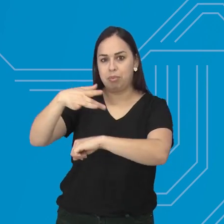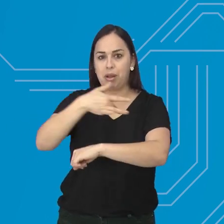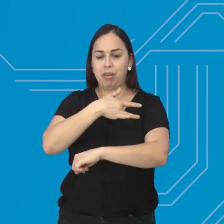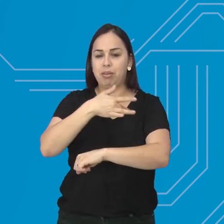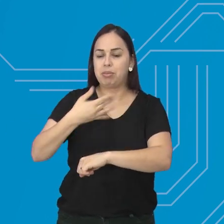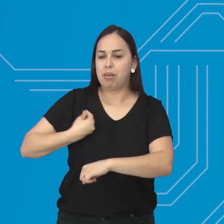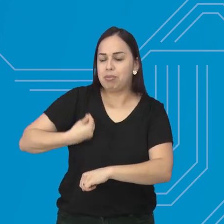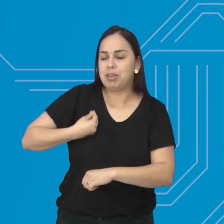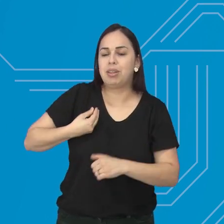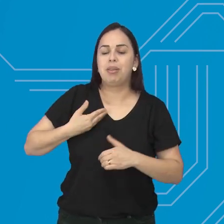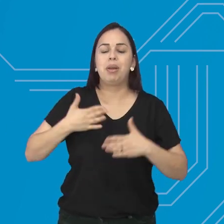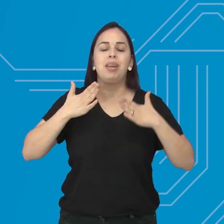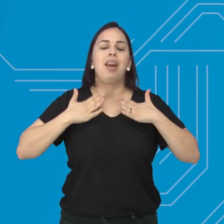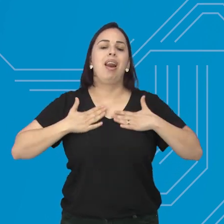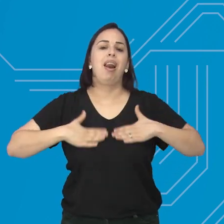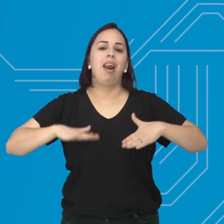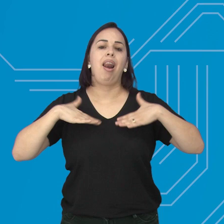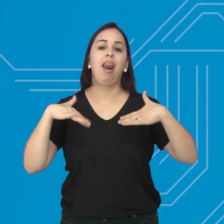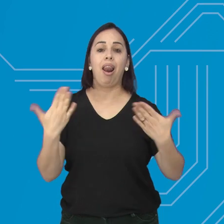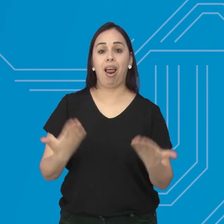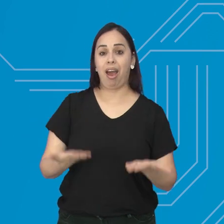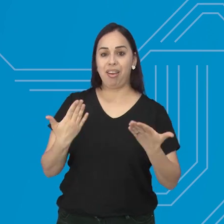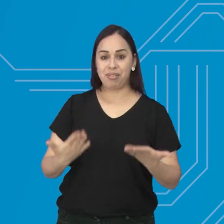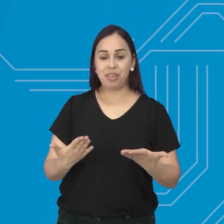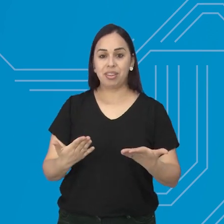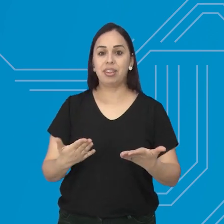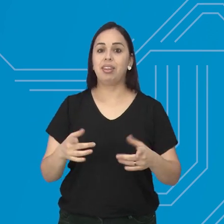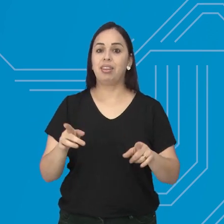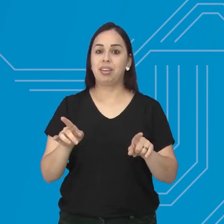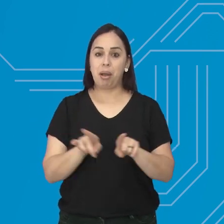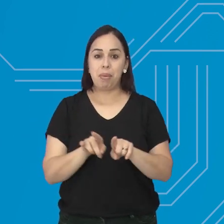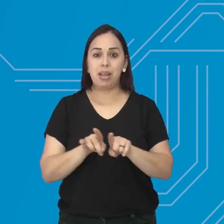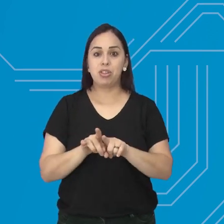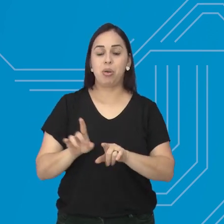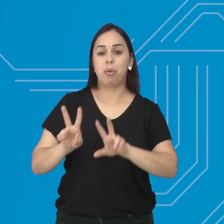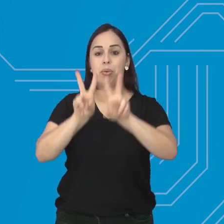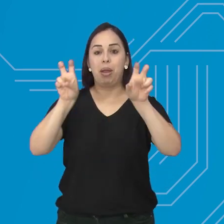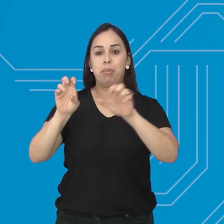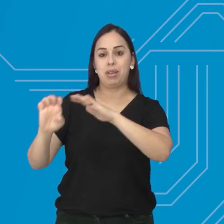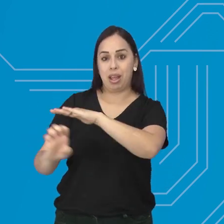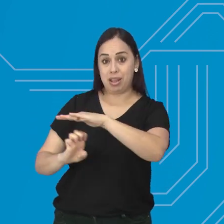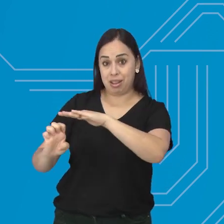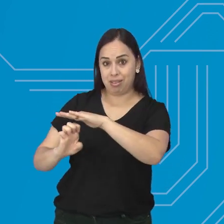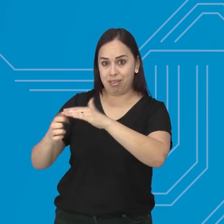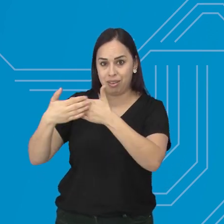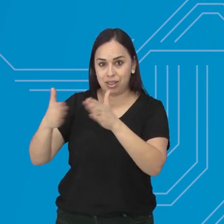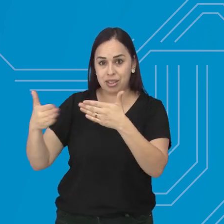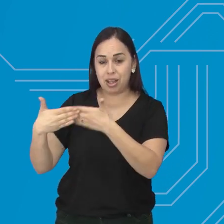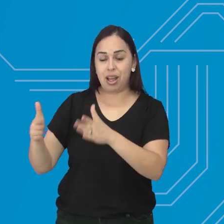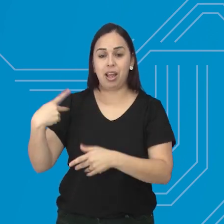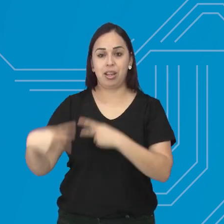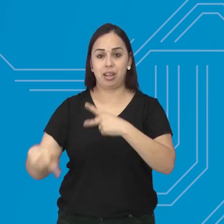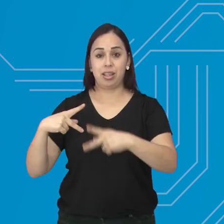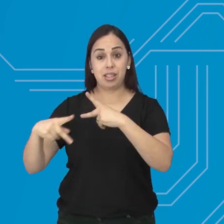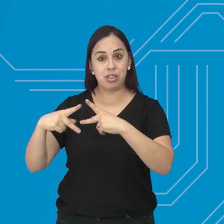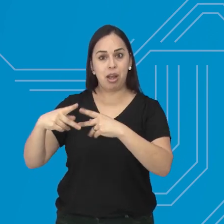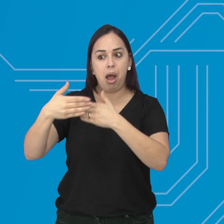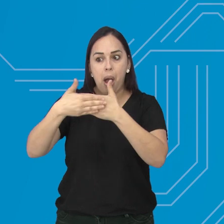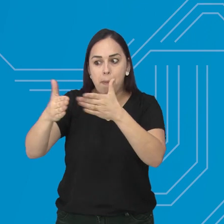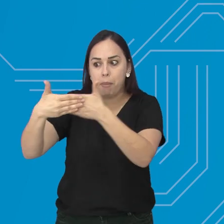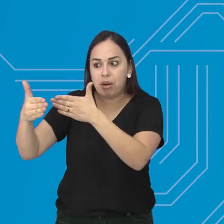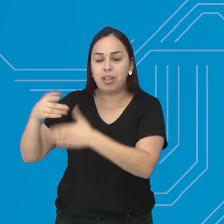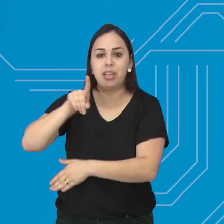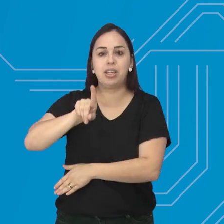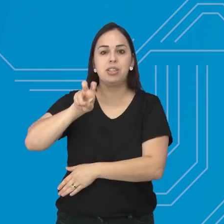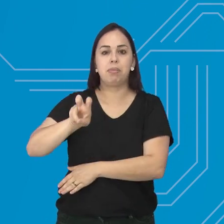para viver um ano de uma maneira mais leve. Ainda vamos falar de empreendedorismo. São José teve mais de 15.000